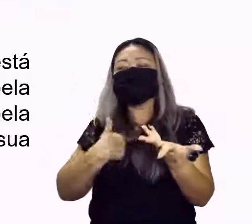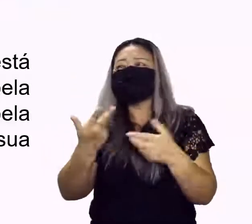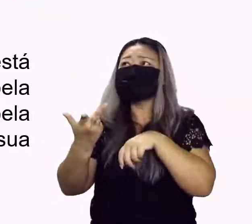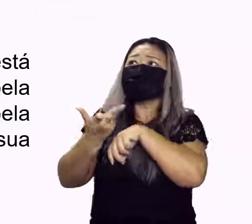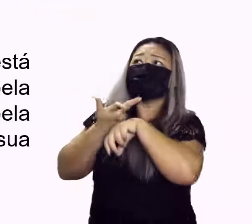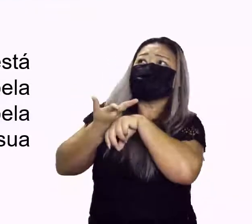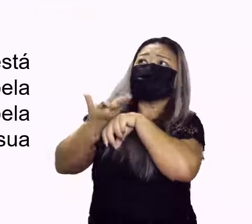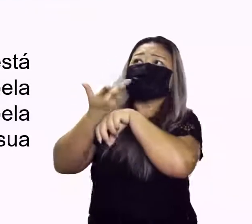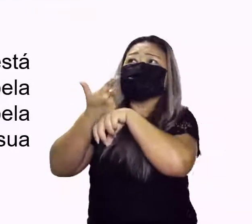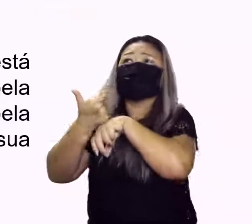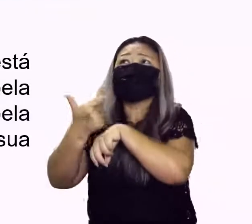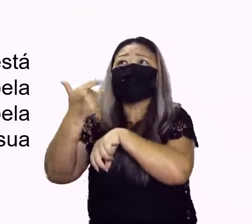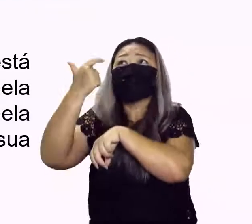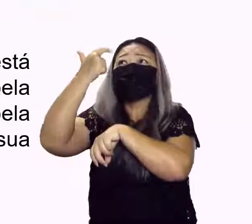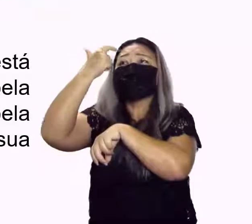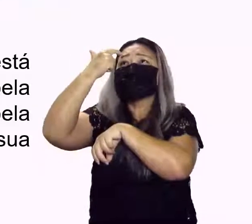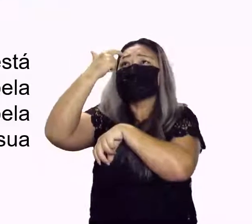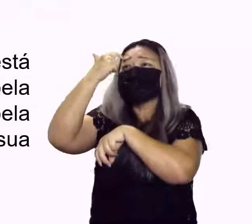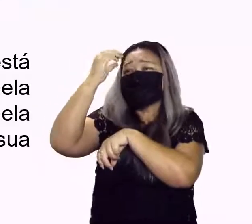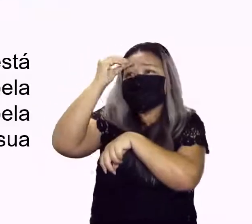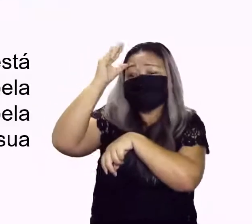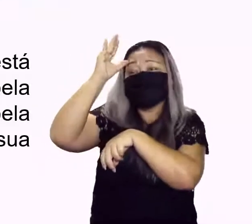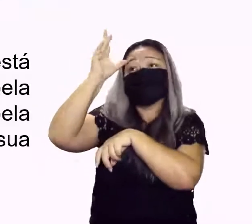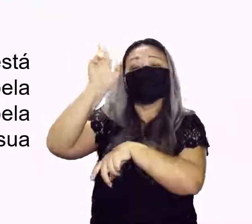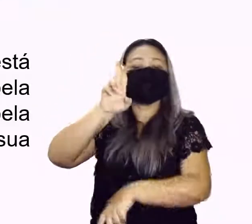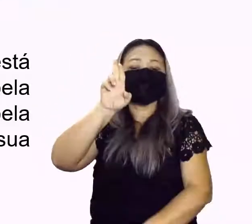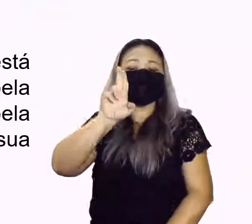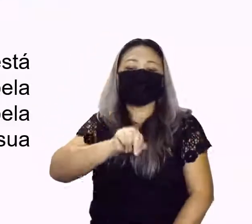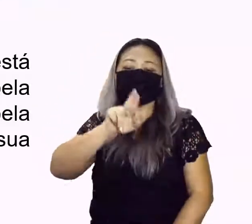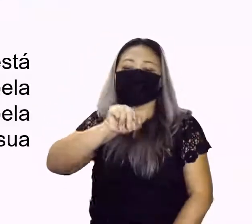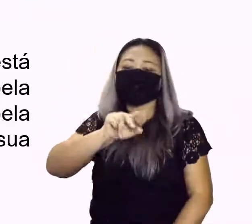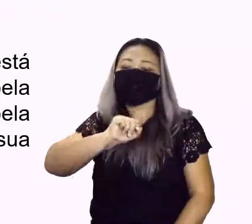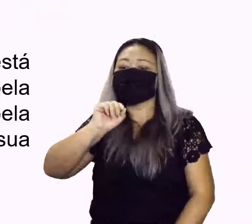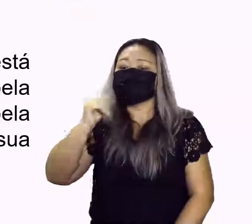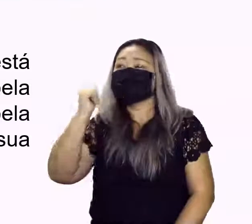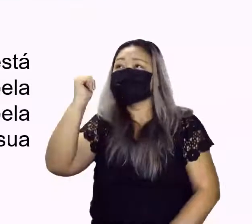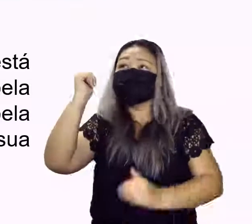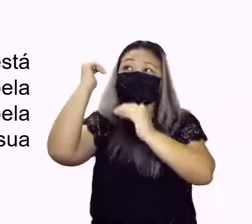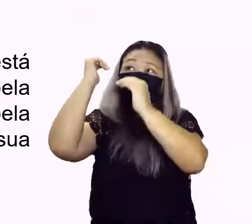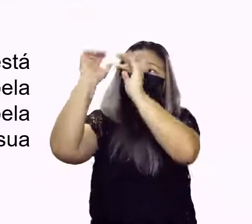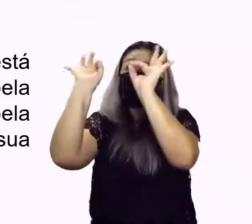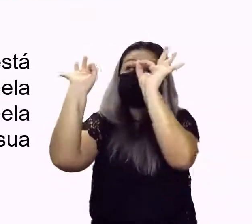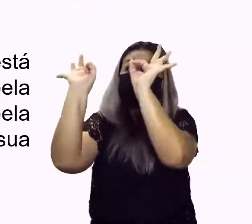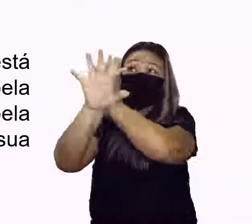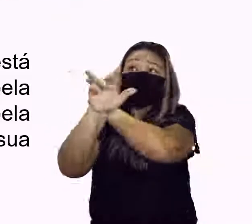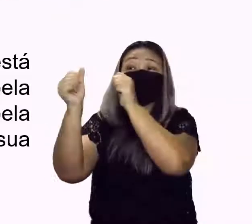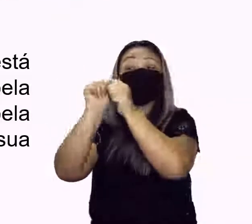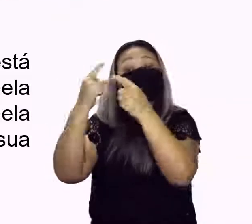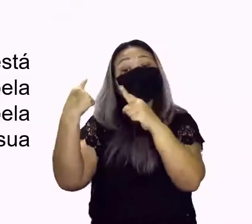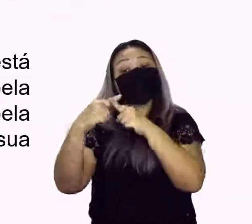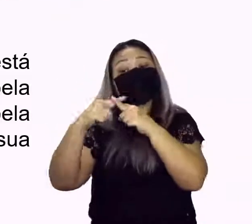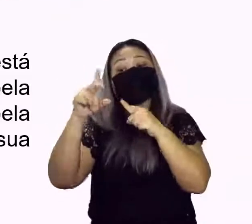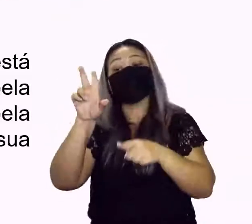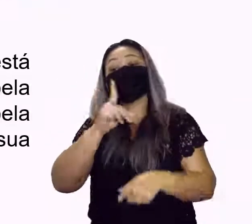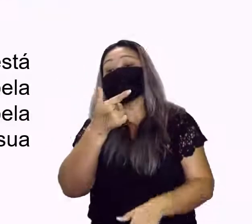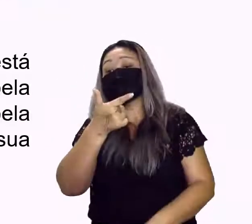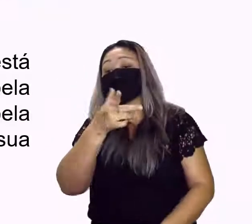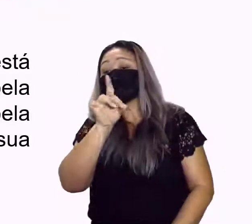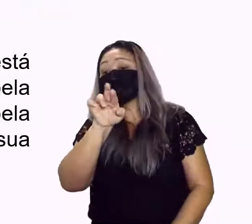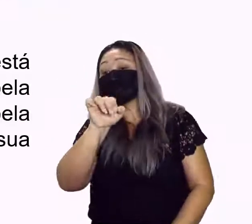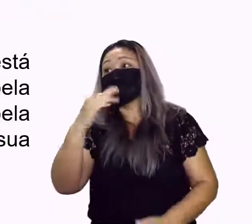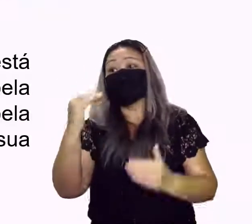sabedoria, que jamais alcançará em sua plenitude, por não ser nenhum Deus. Gente,